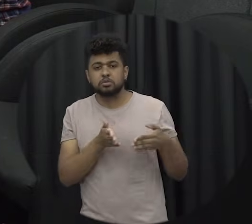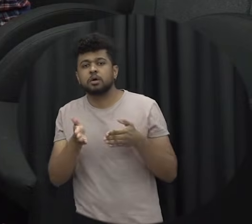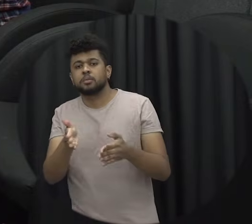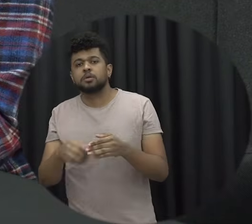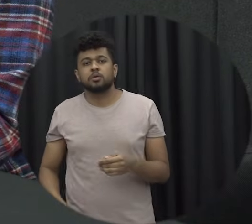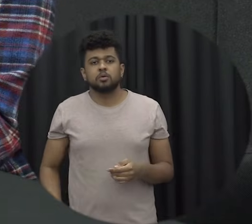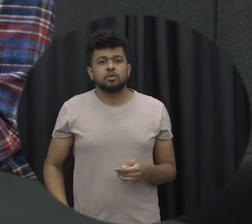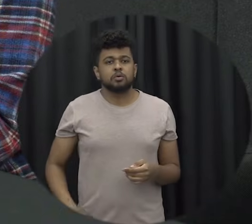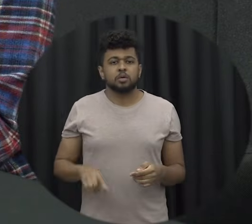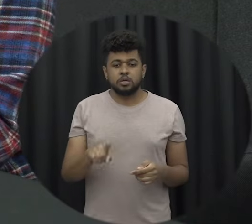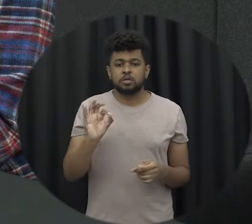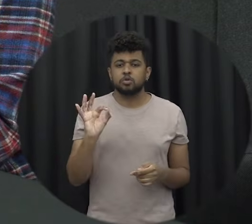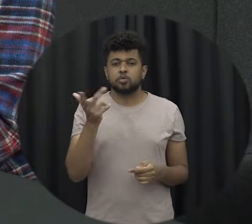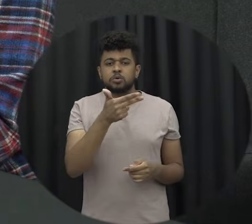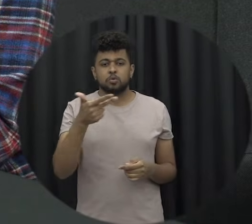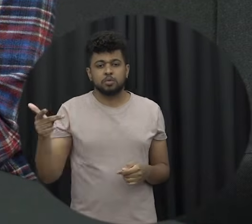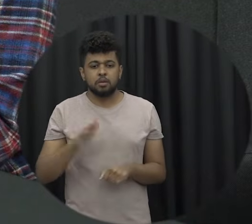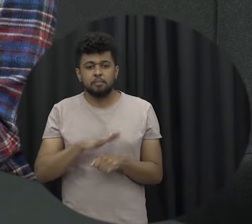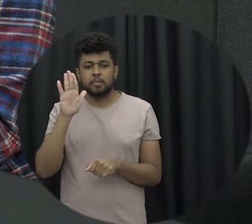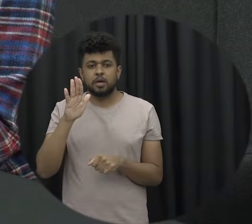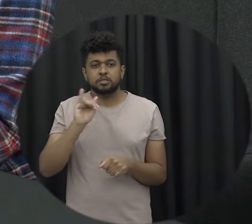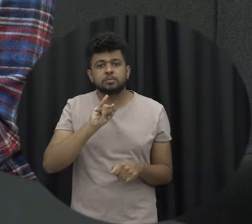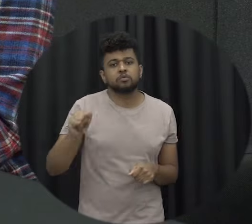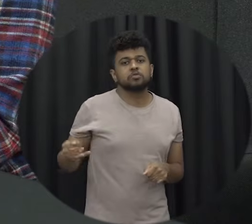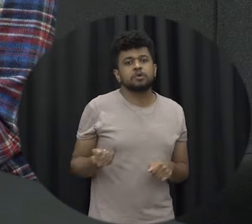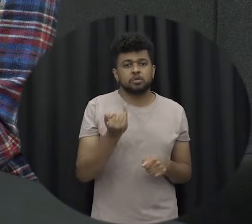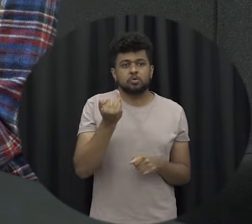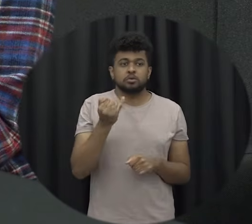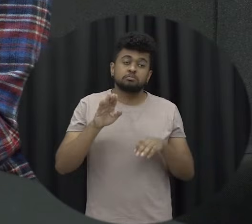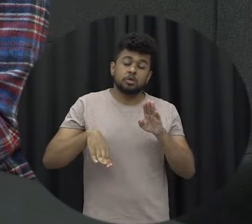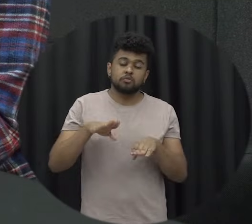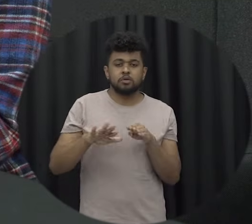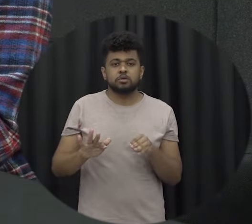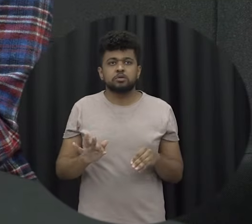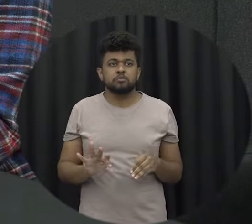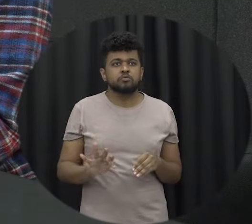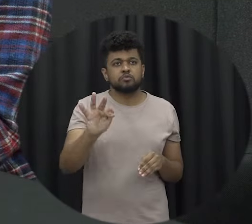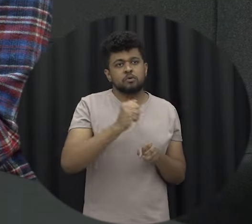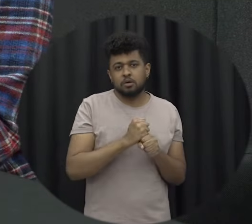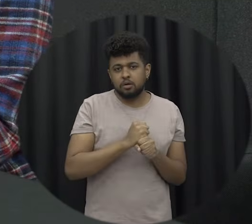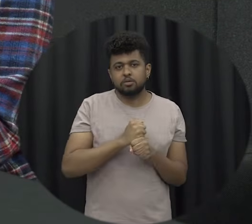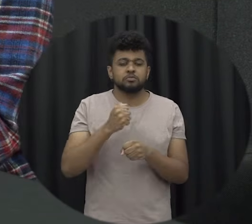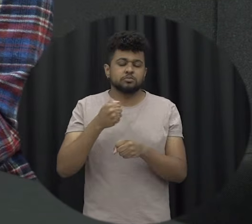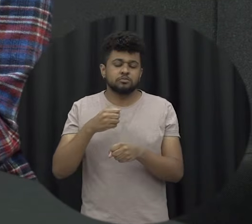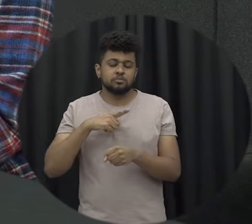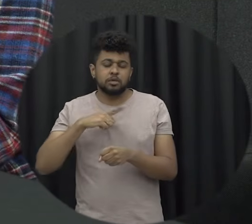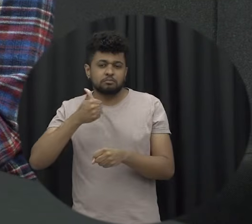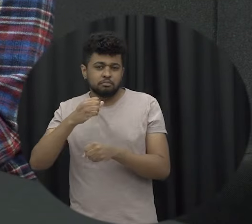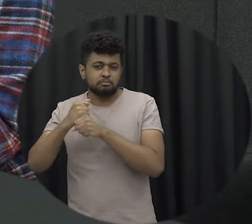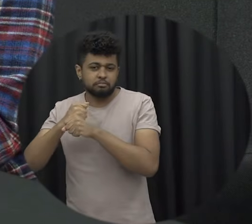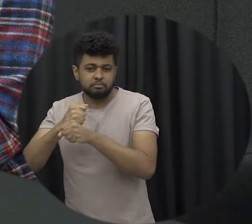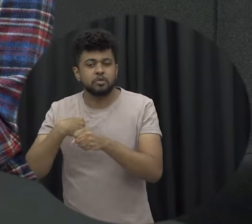que essas coisas aconteçam de forma mais proveitosa, quem sabe aí nos próximos anos, nas próximas décadas, né? Eu tenho